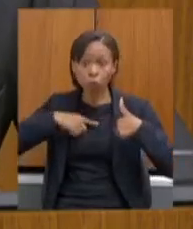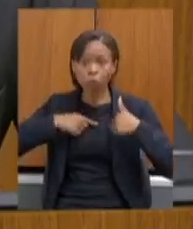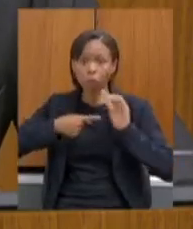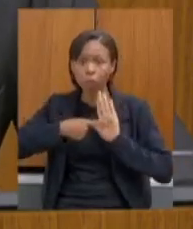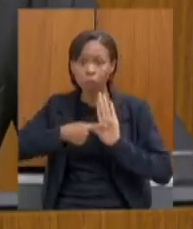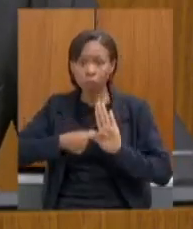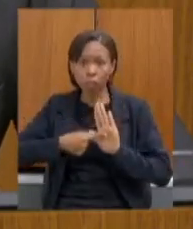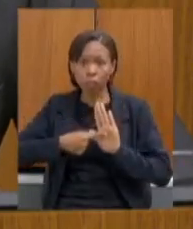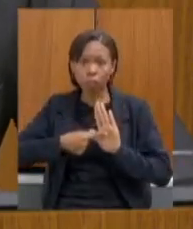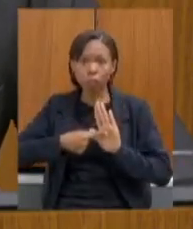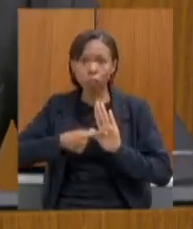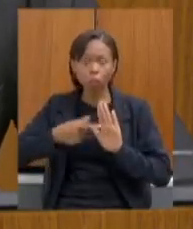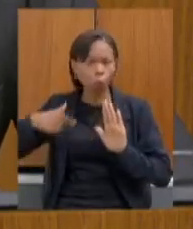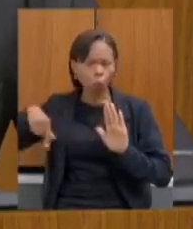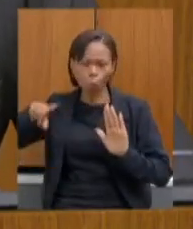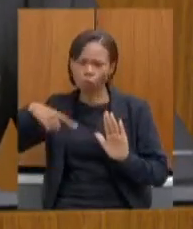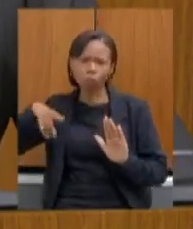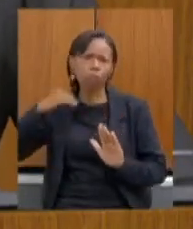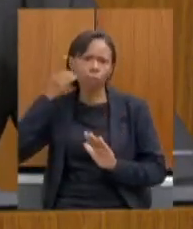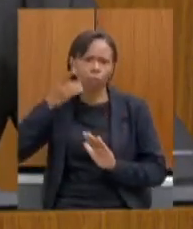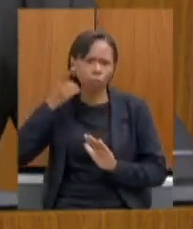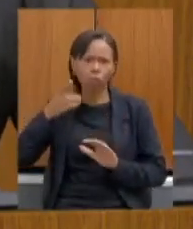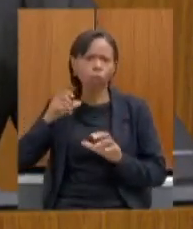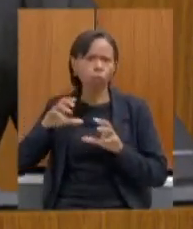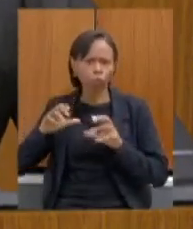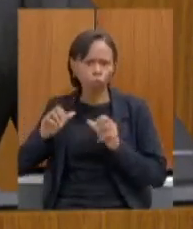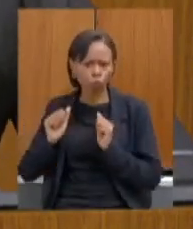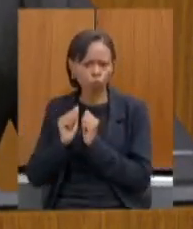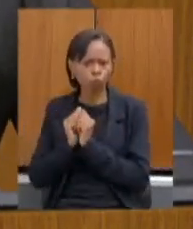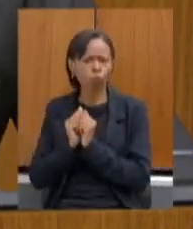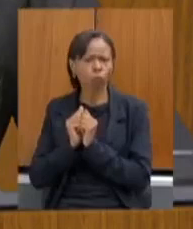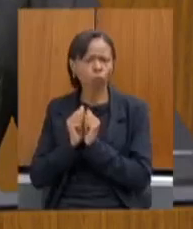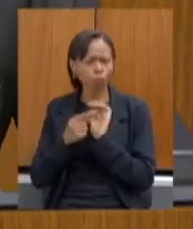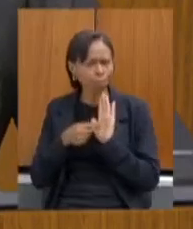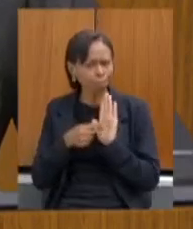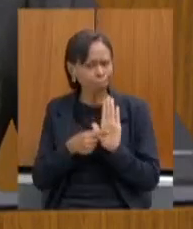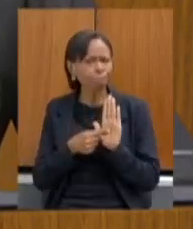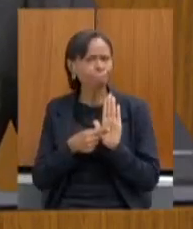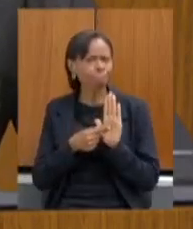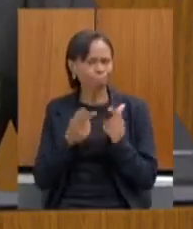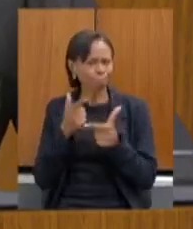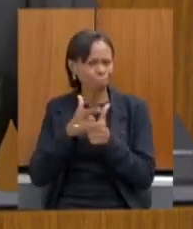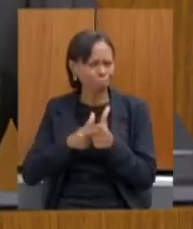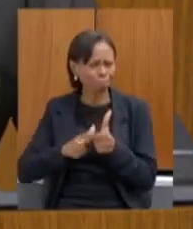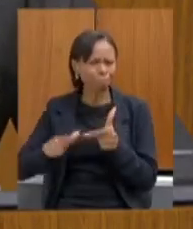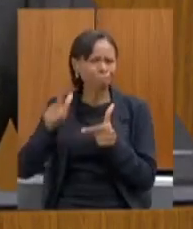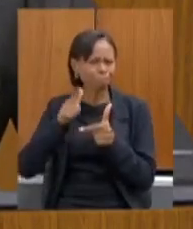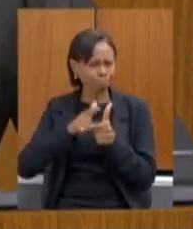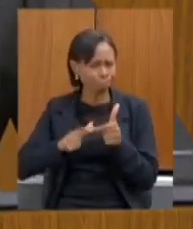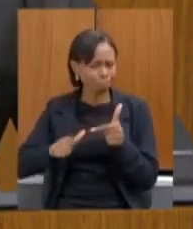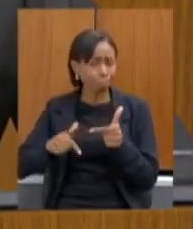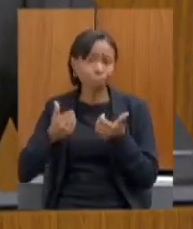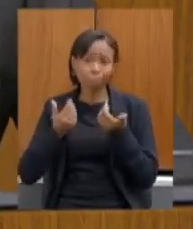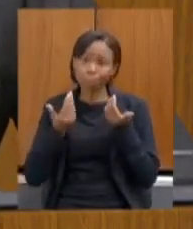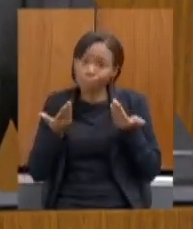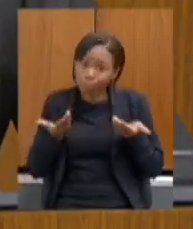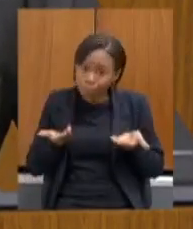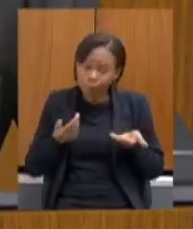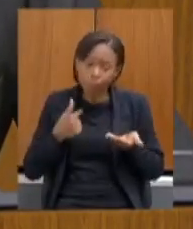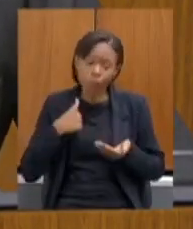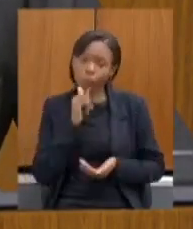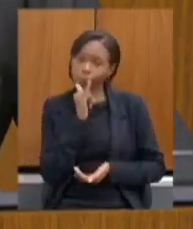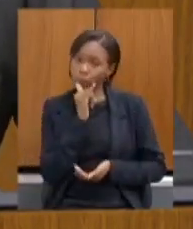Celis Laviola e tantos outros deputados e deputadas demonstraram essa gravidade, faço um apelo para que não